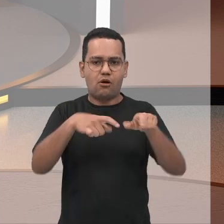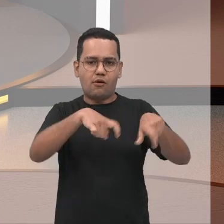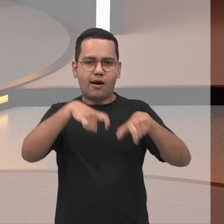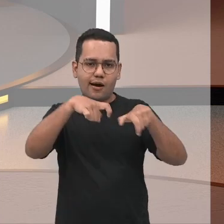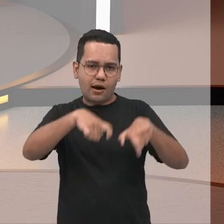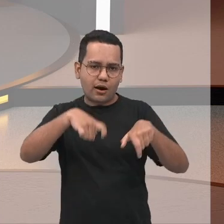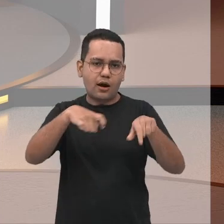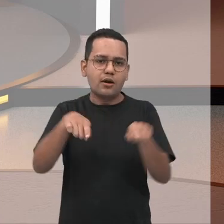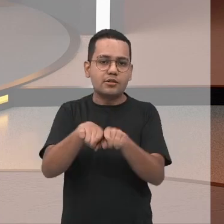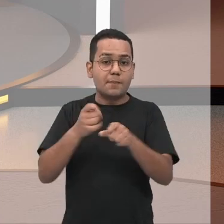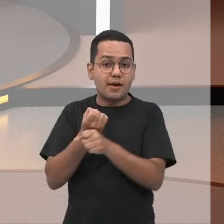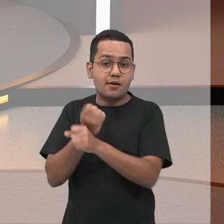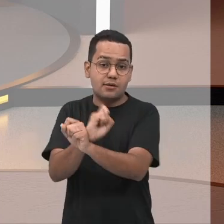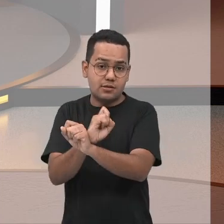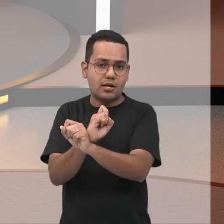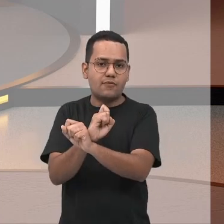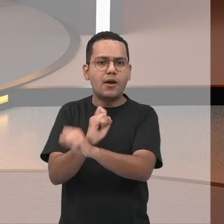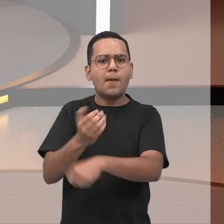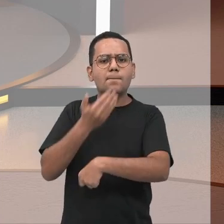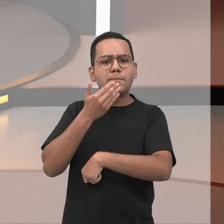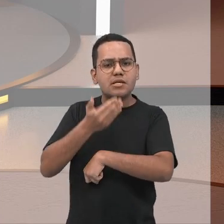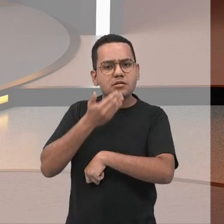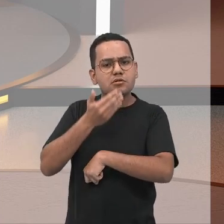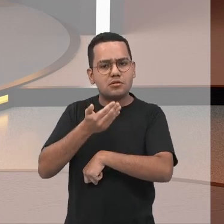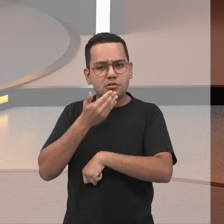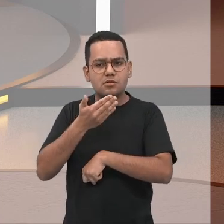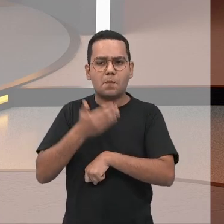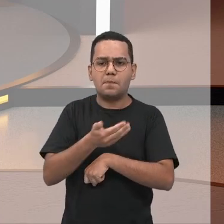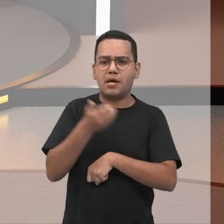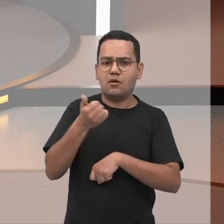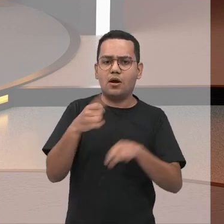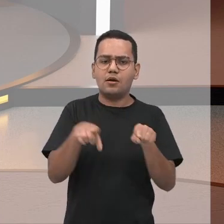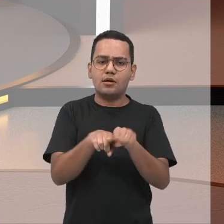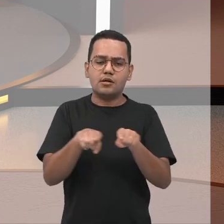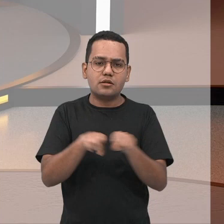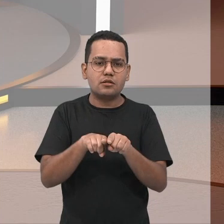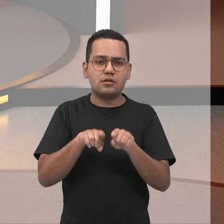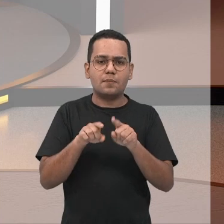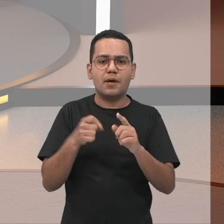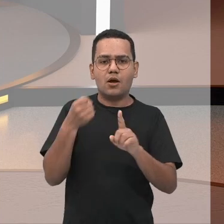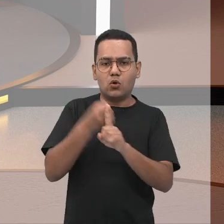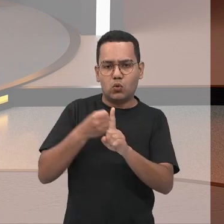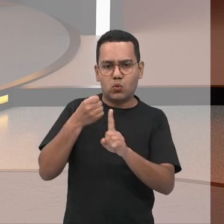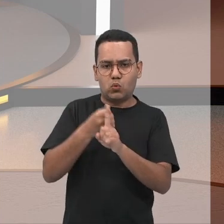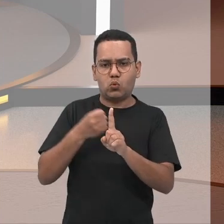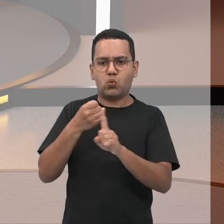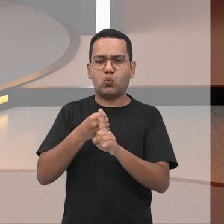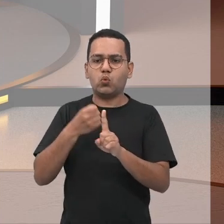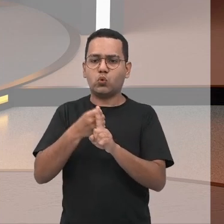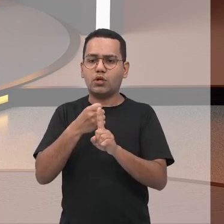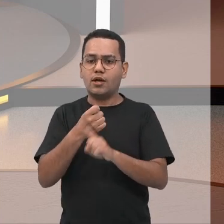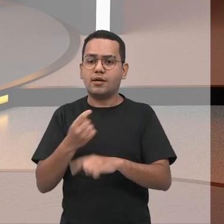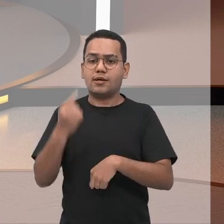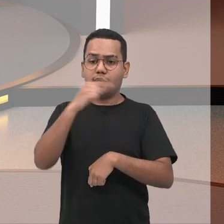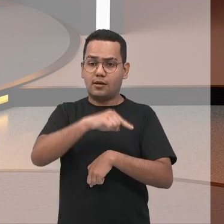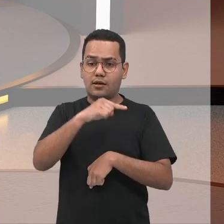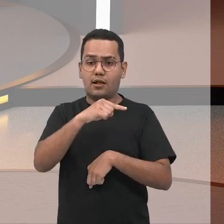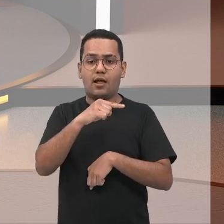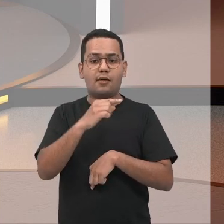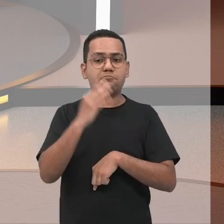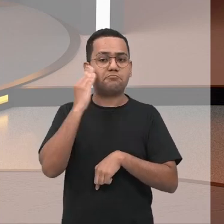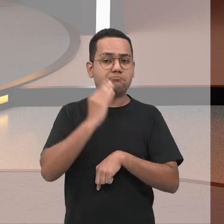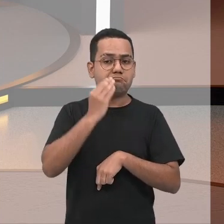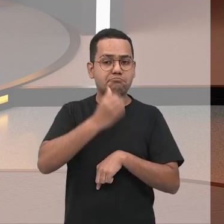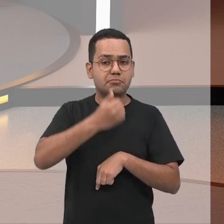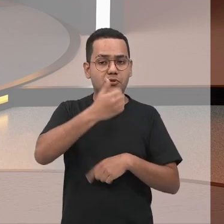dos percalços do processo de independência e das lutas que redundaram aí na abdicação de Dom Pedro